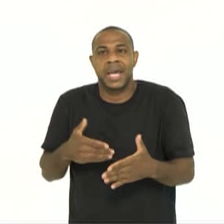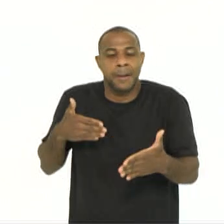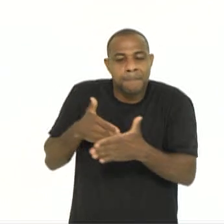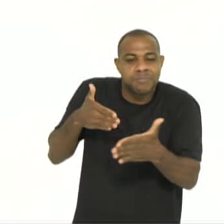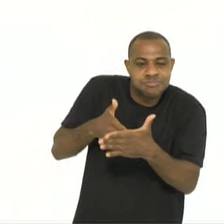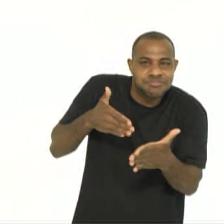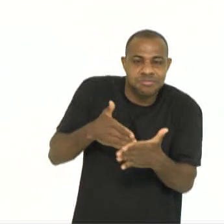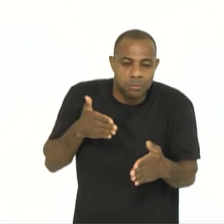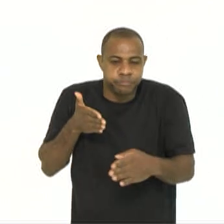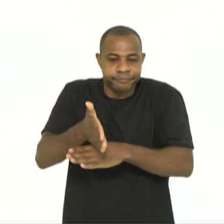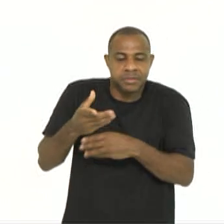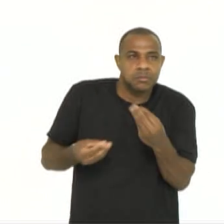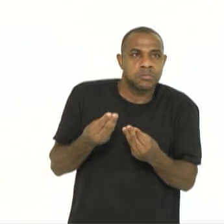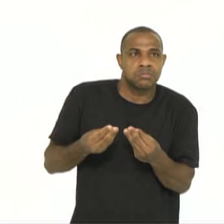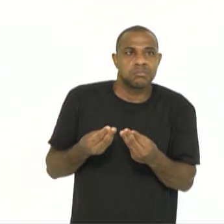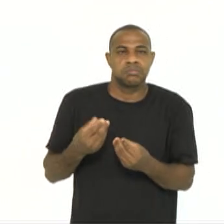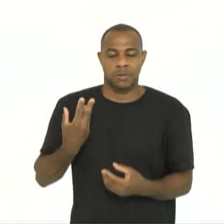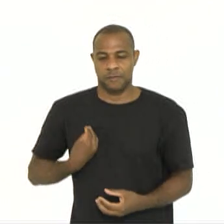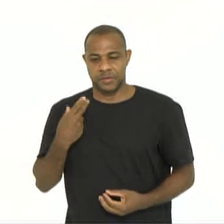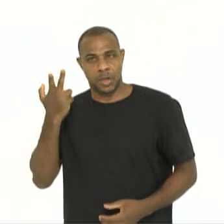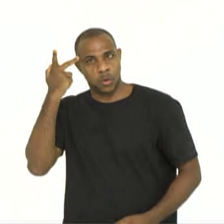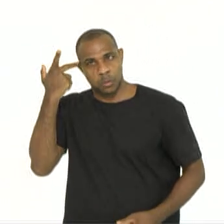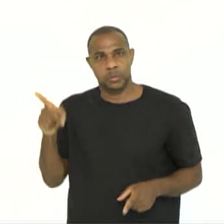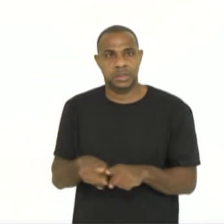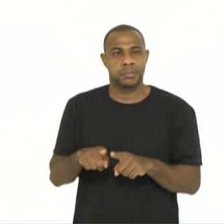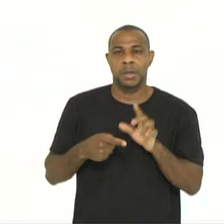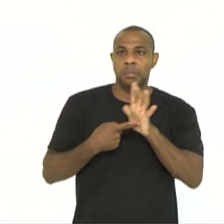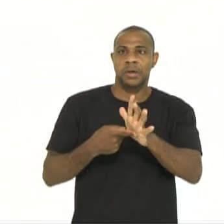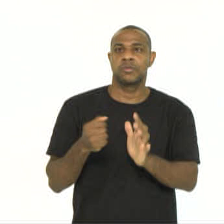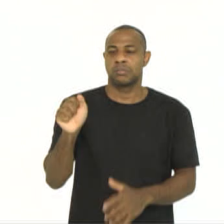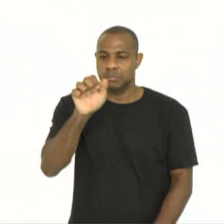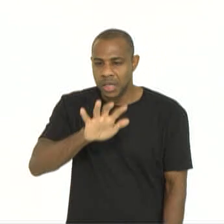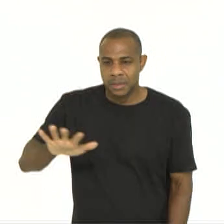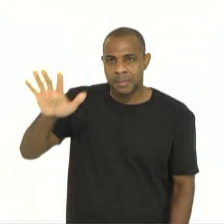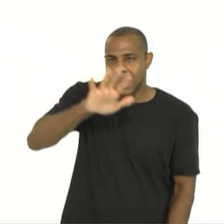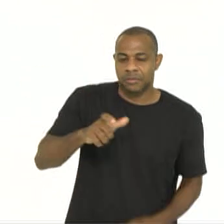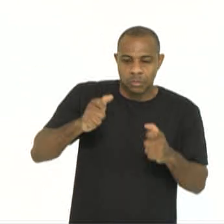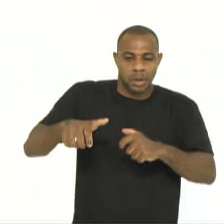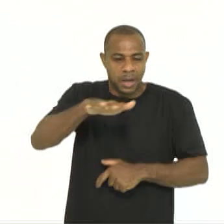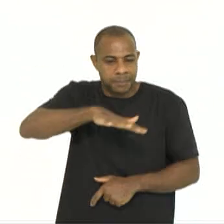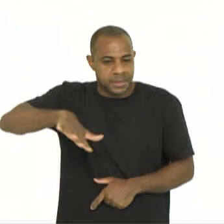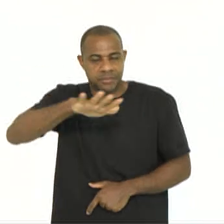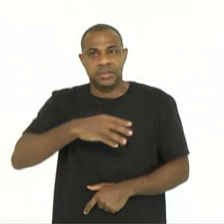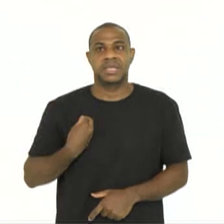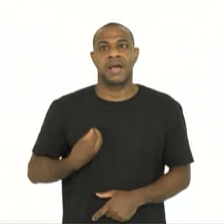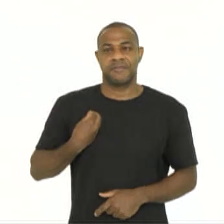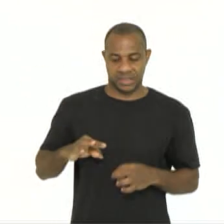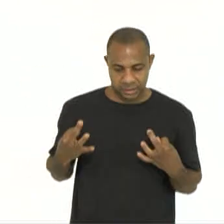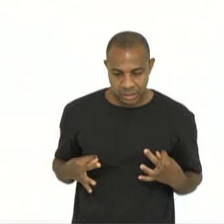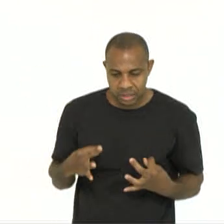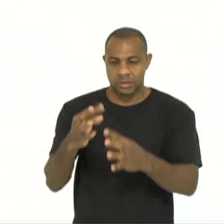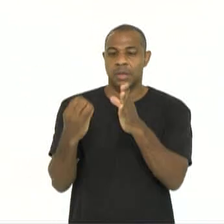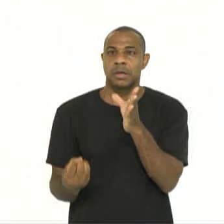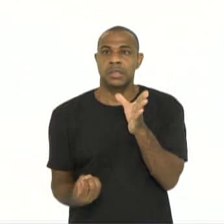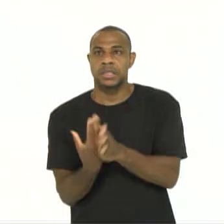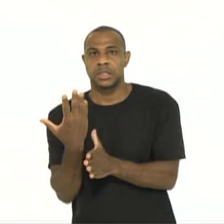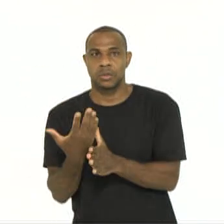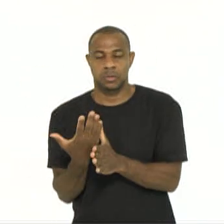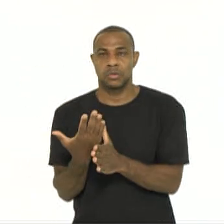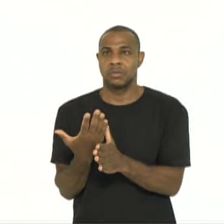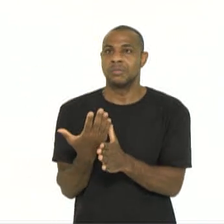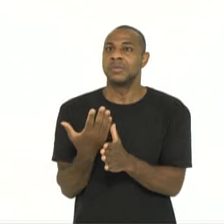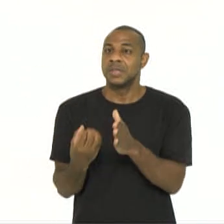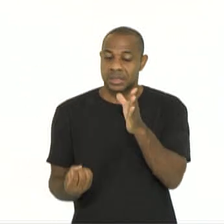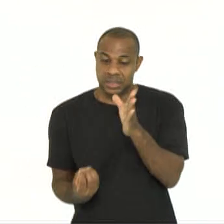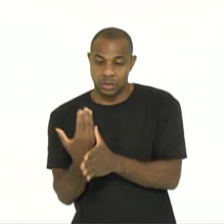a pop art, interessam as imagens, o ambiente, enfim, a vida que a tecnologia industrial criou nos grandes